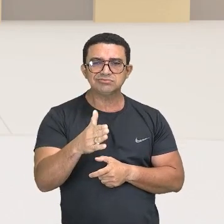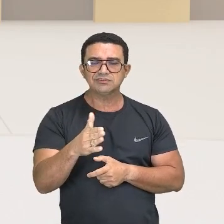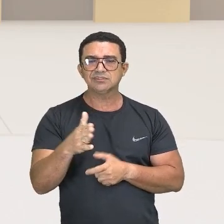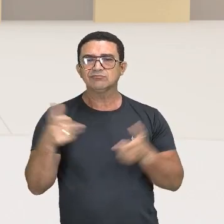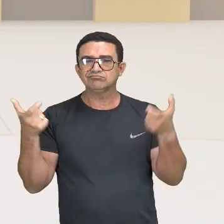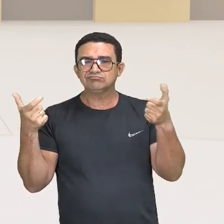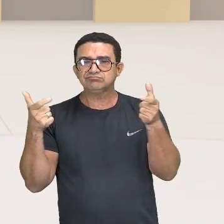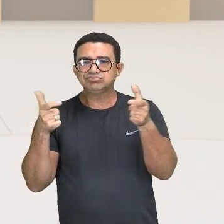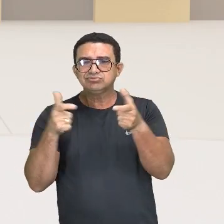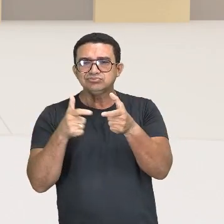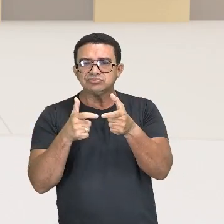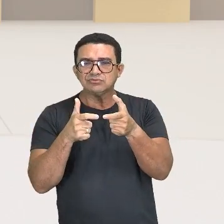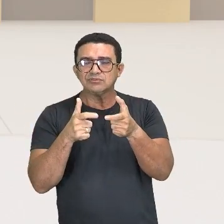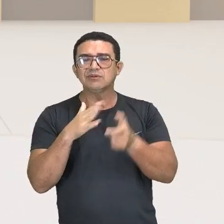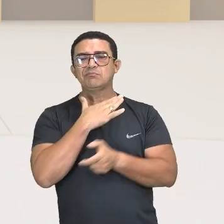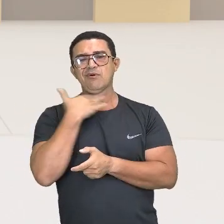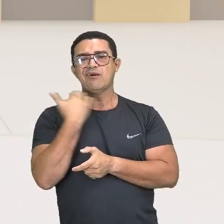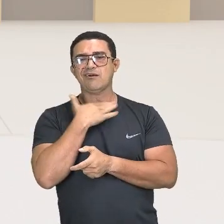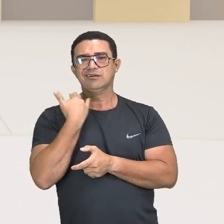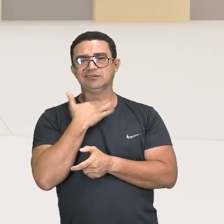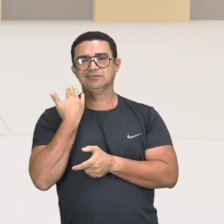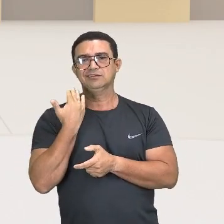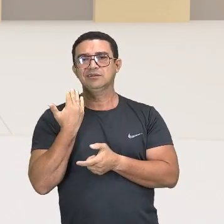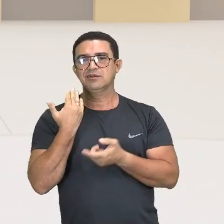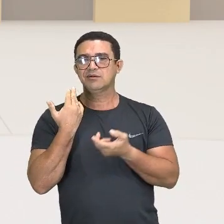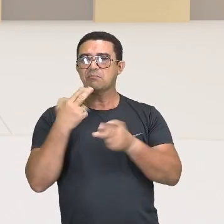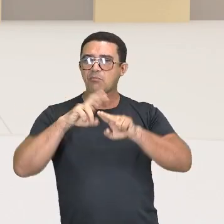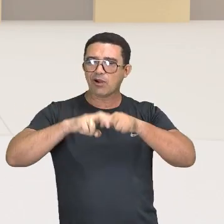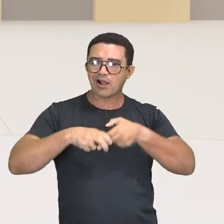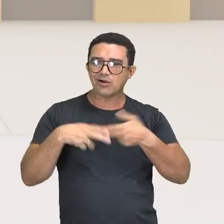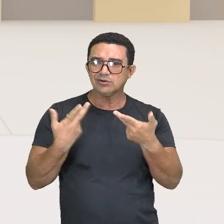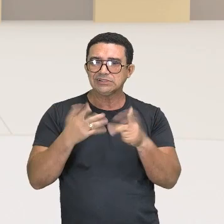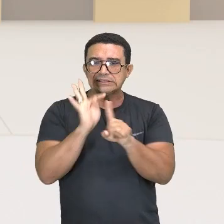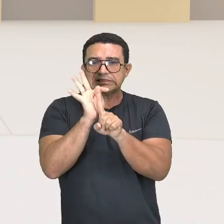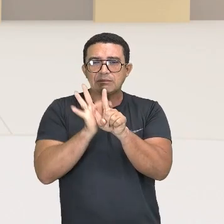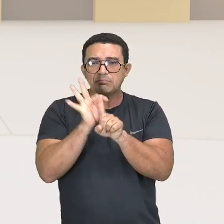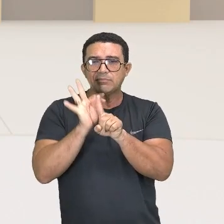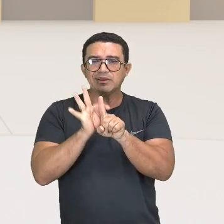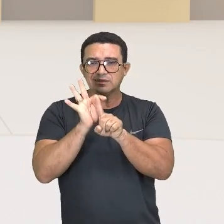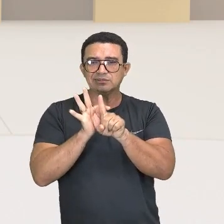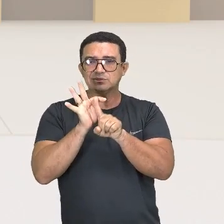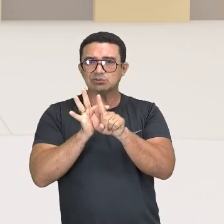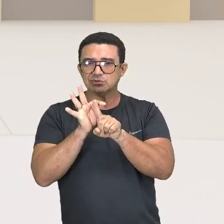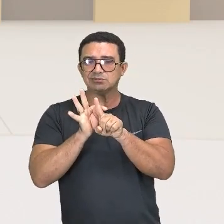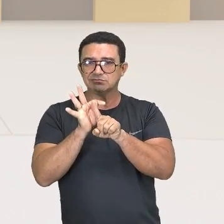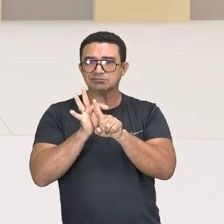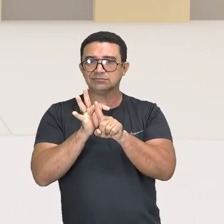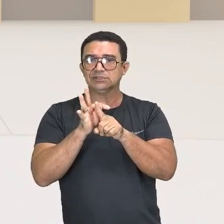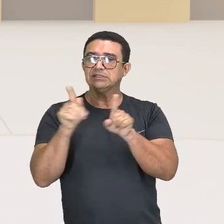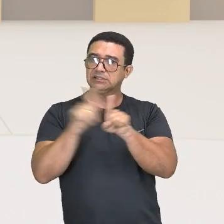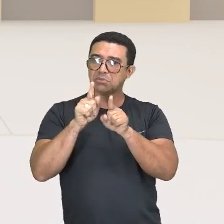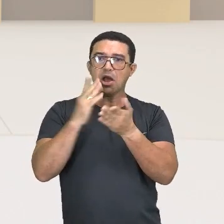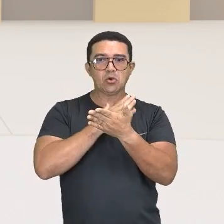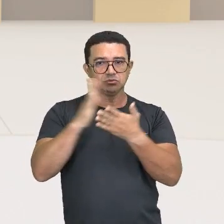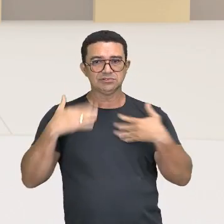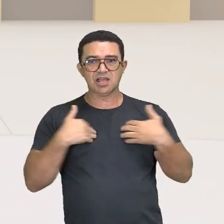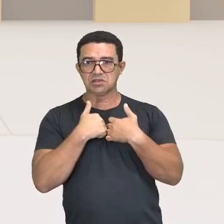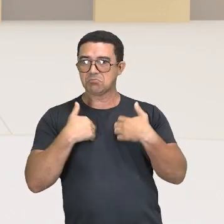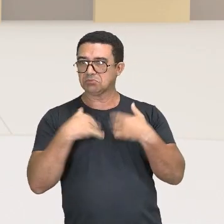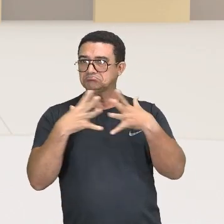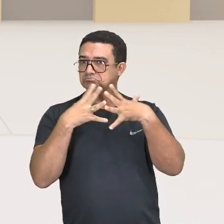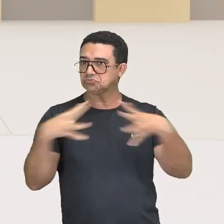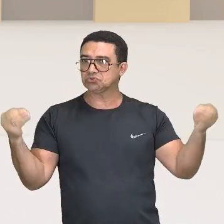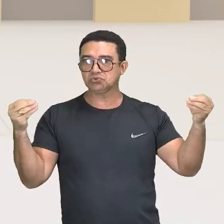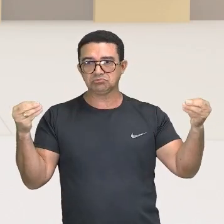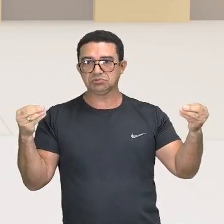à redução da biodiversidade. Isso também está relacionado ali com a extinção de algumas espécies, né? Isso pode